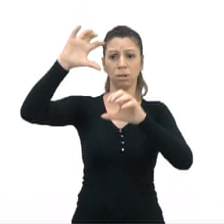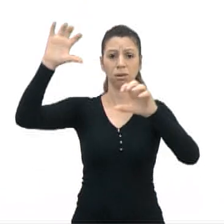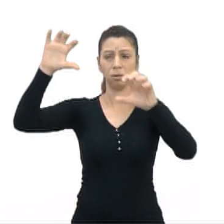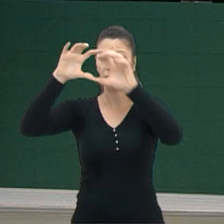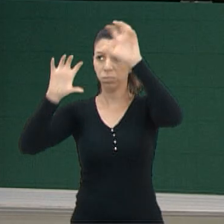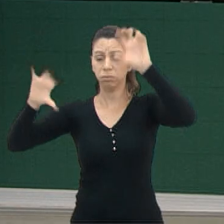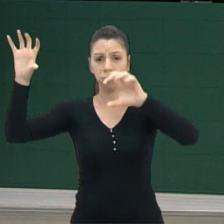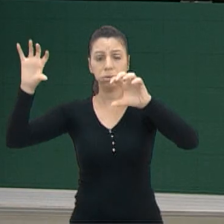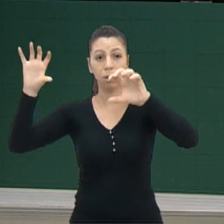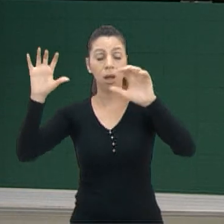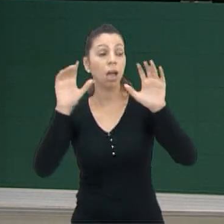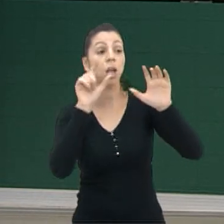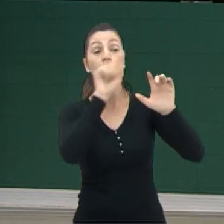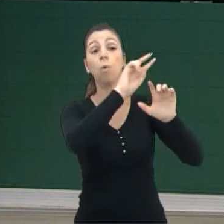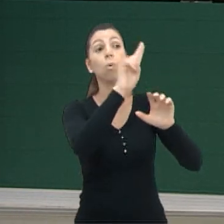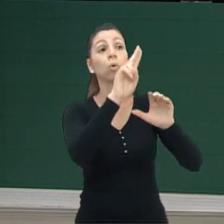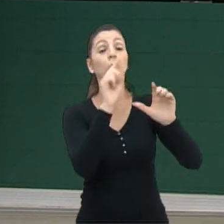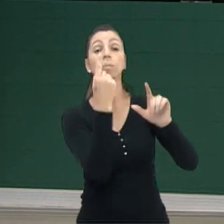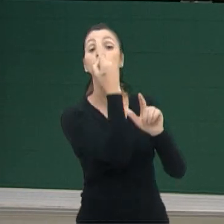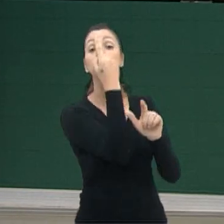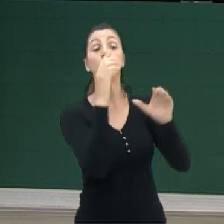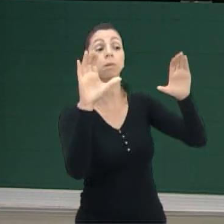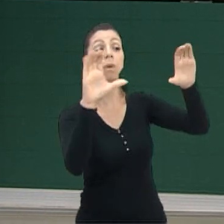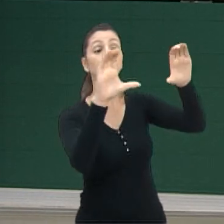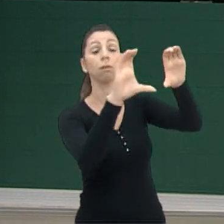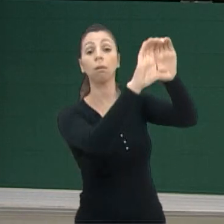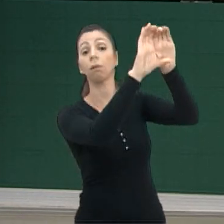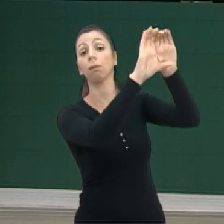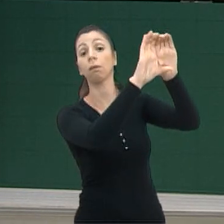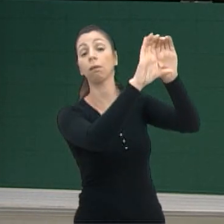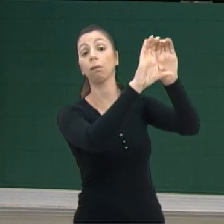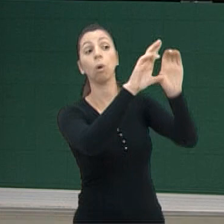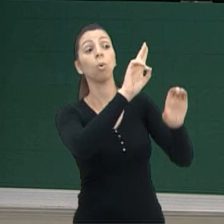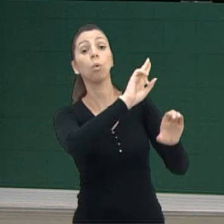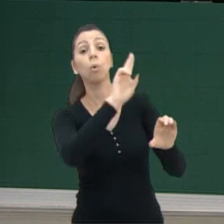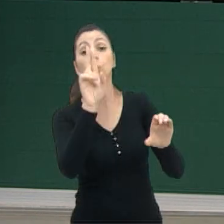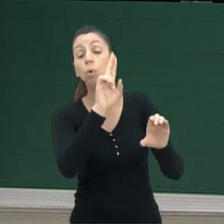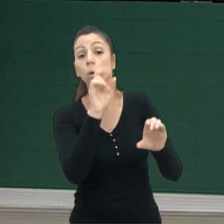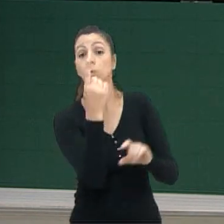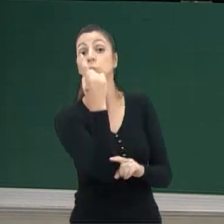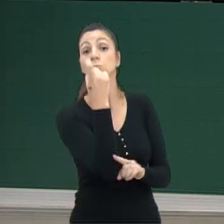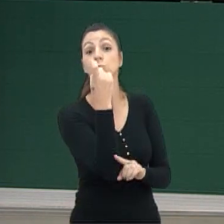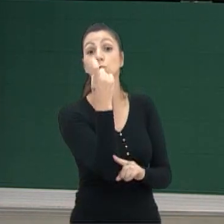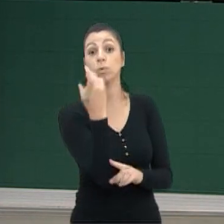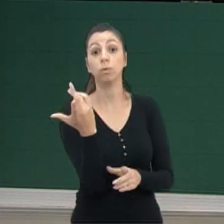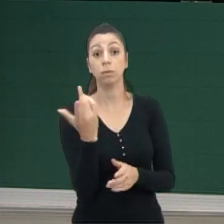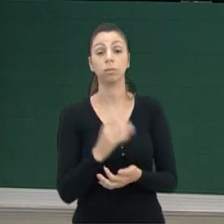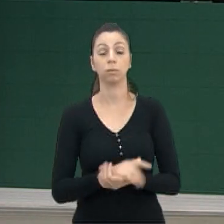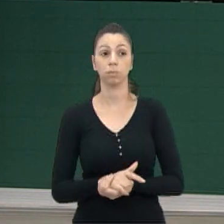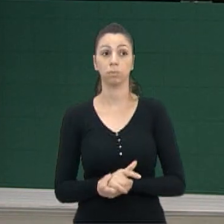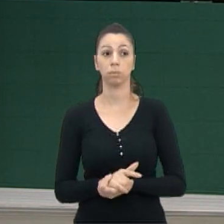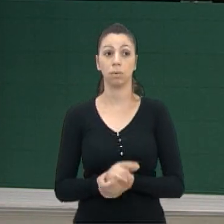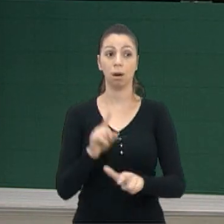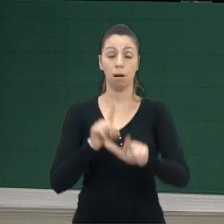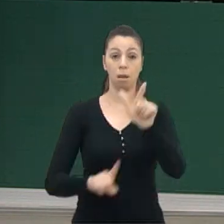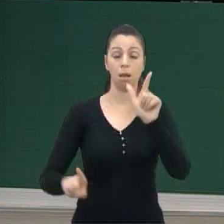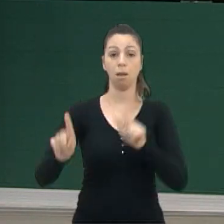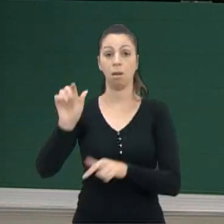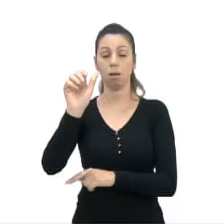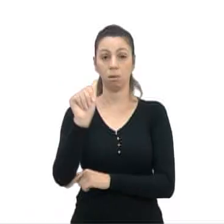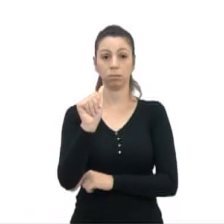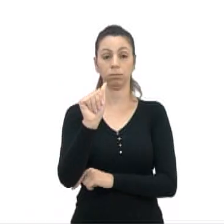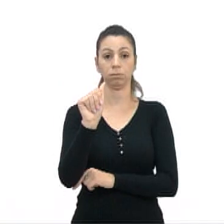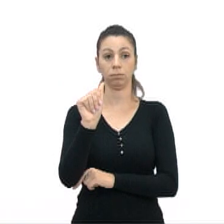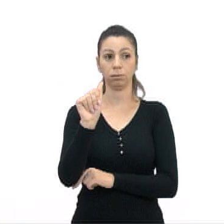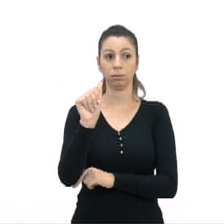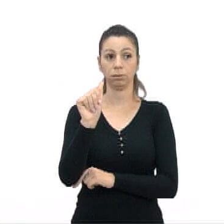parte da teoria da deriva continental. Qual então é o nome do continente único? A.